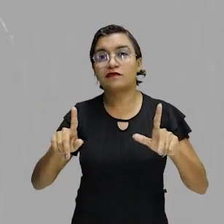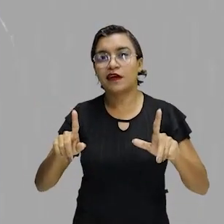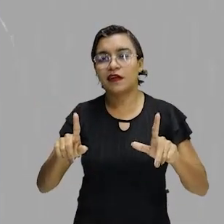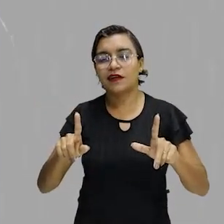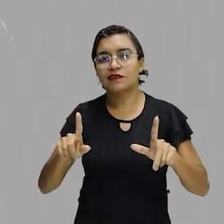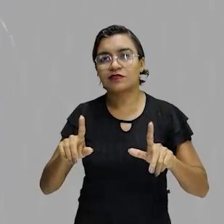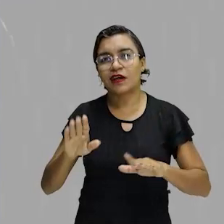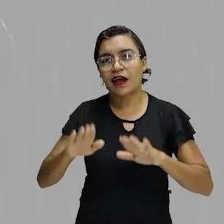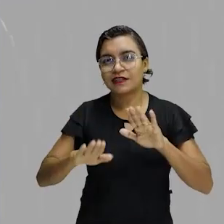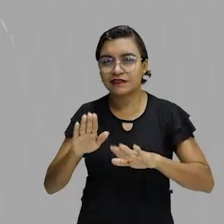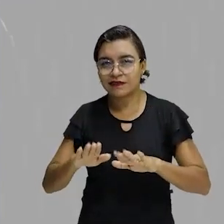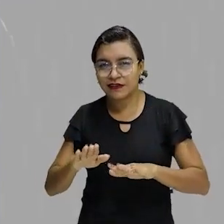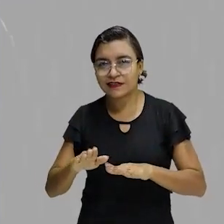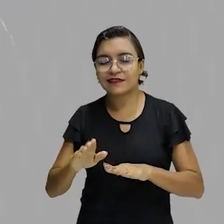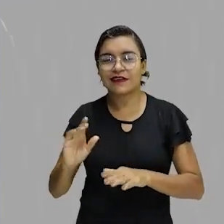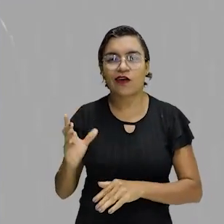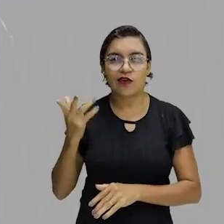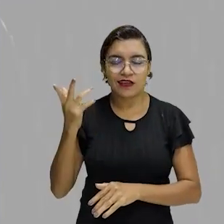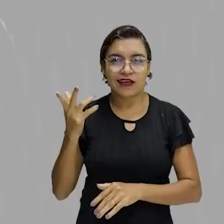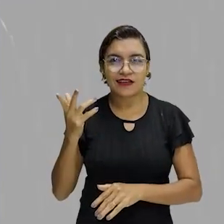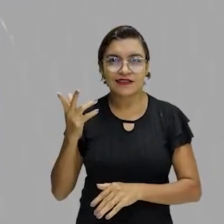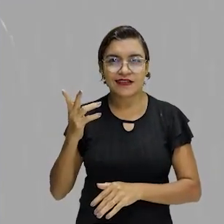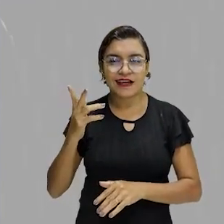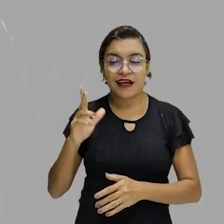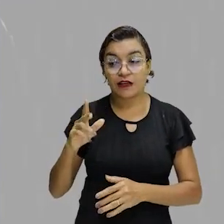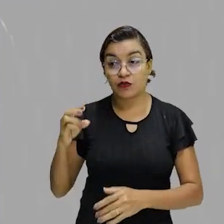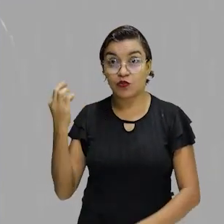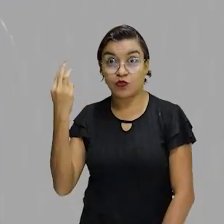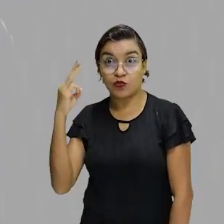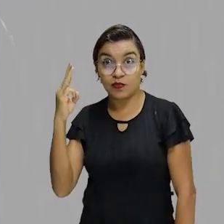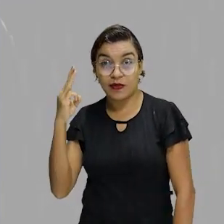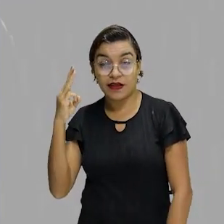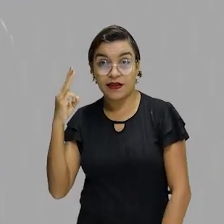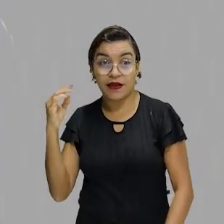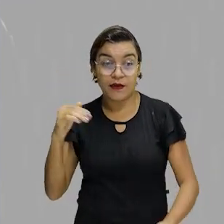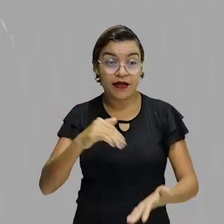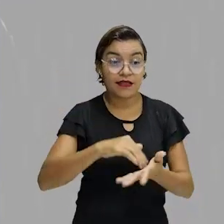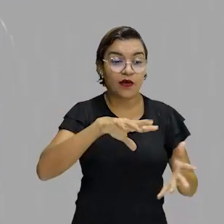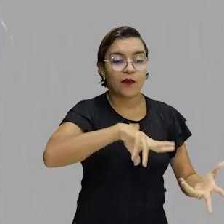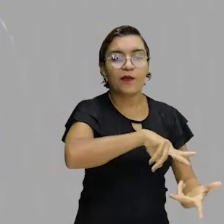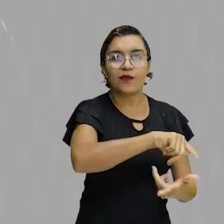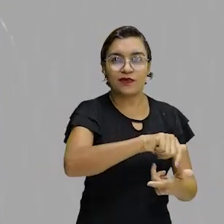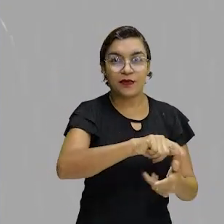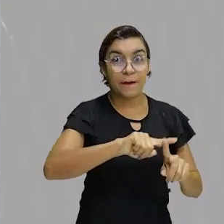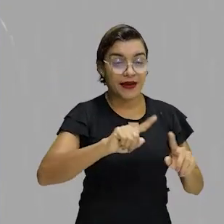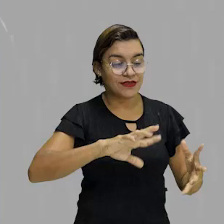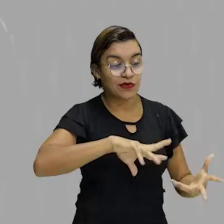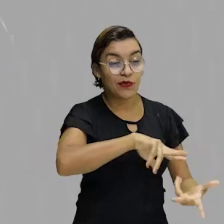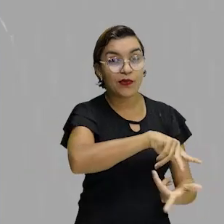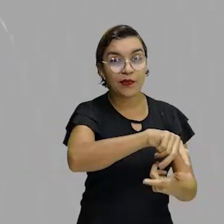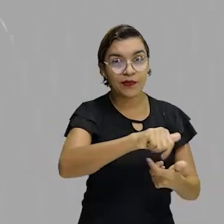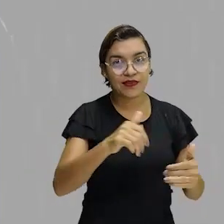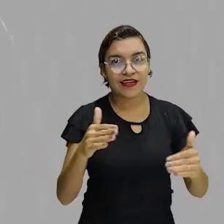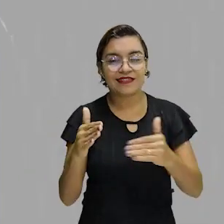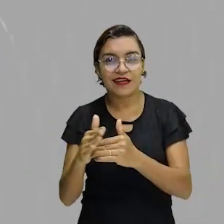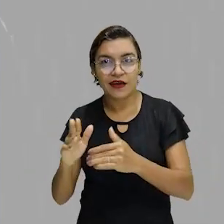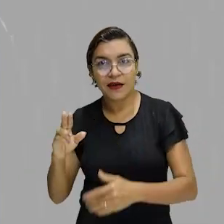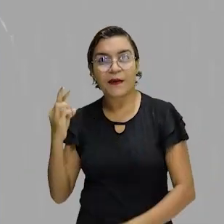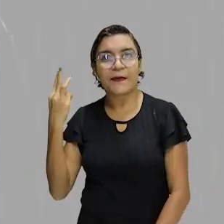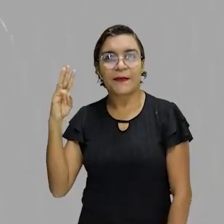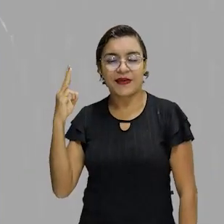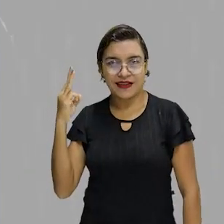que é do Maranhão para o mundo, a gente vai fazer o inverso. Vamos fazer assim, do mundo para o Maranhão. A gente começa daquilo que é